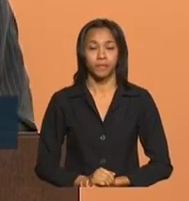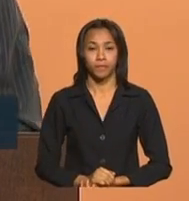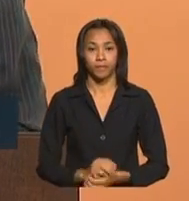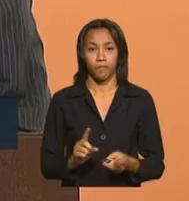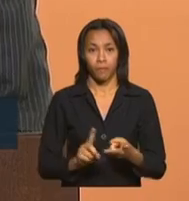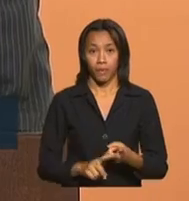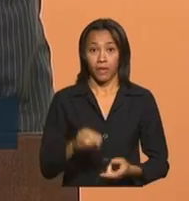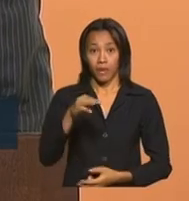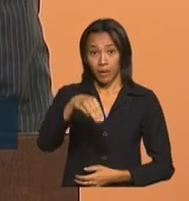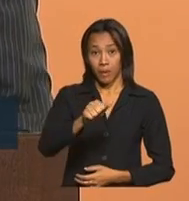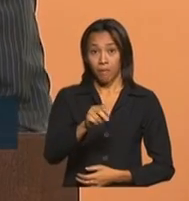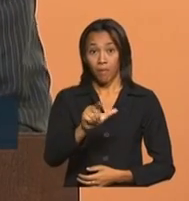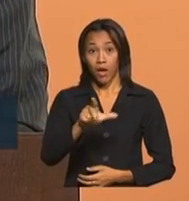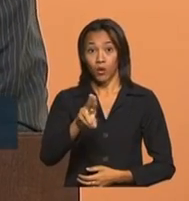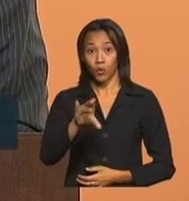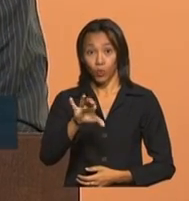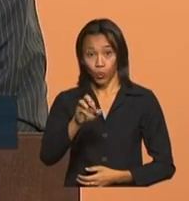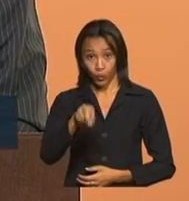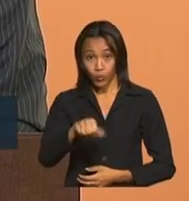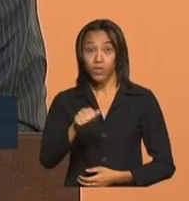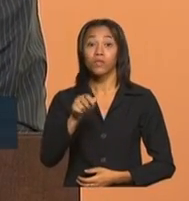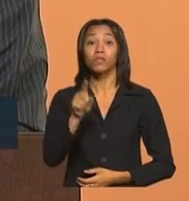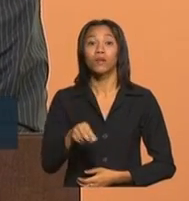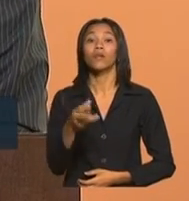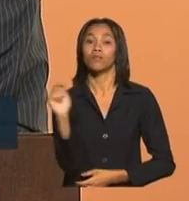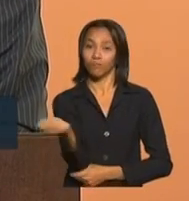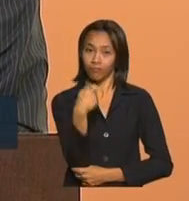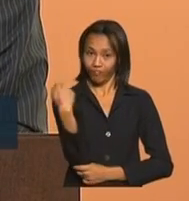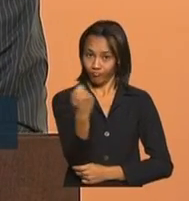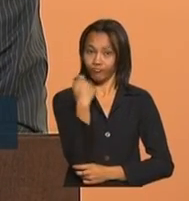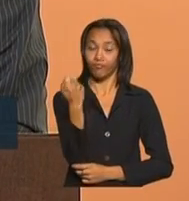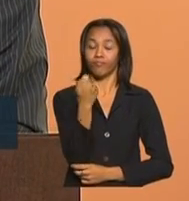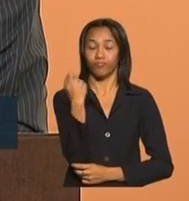o de Marluce Santos Machado, do Rio Grande do Sul.